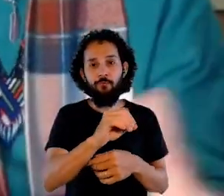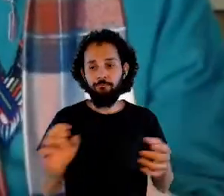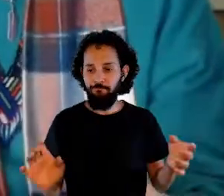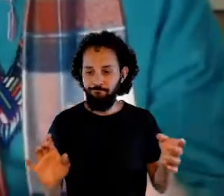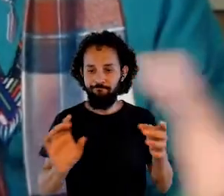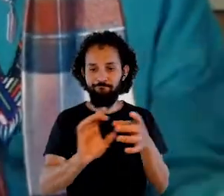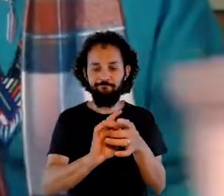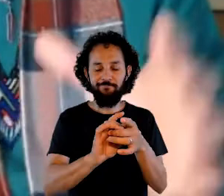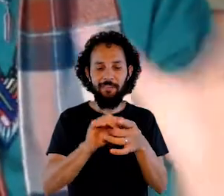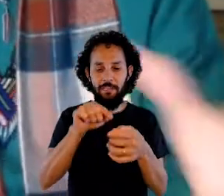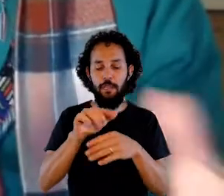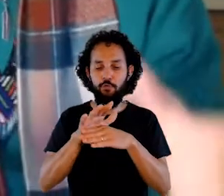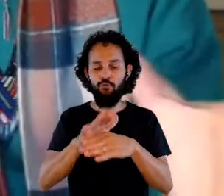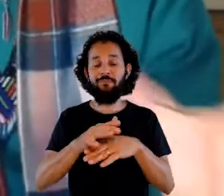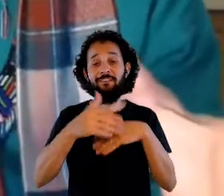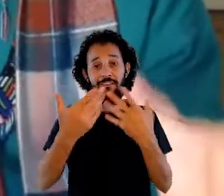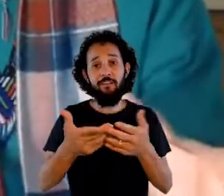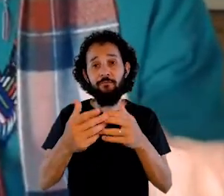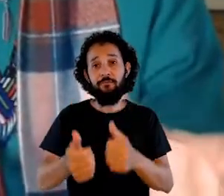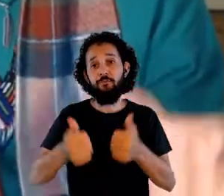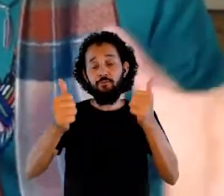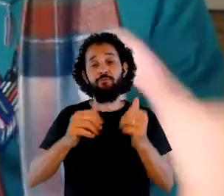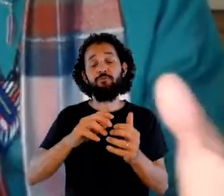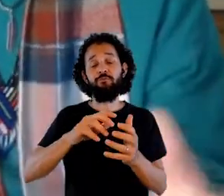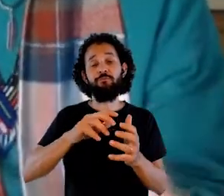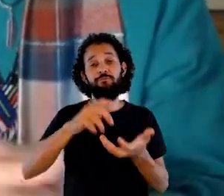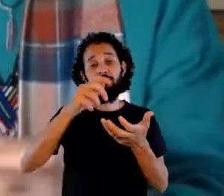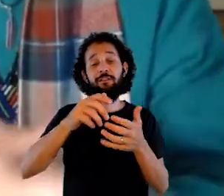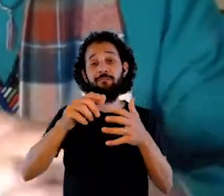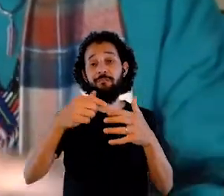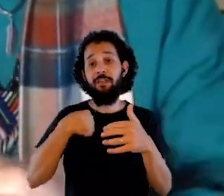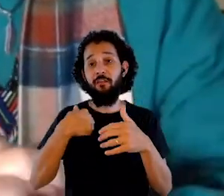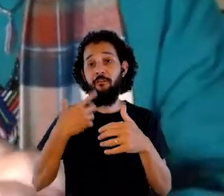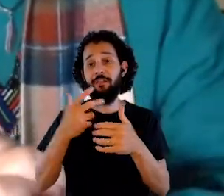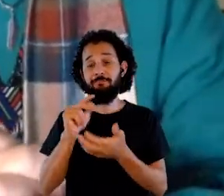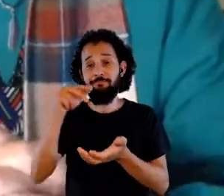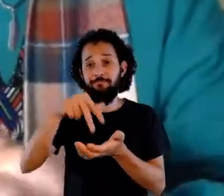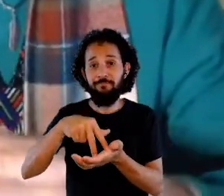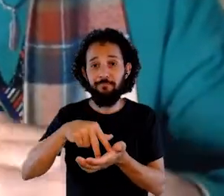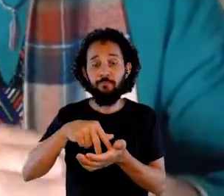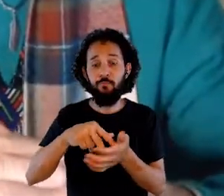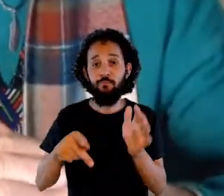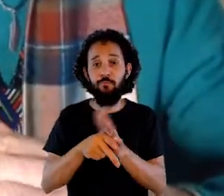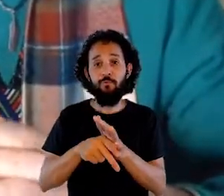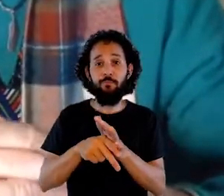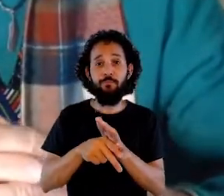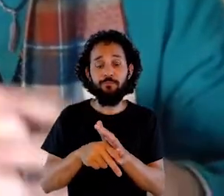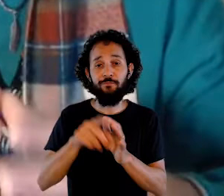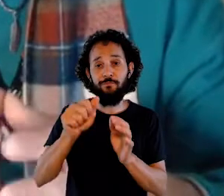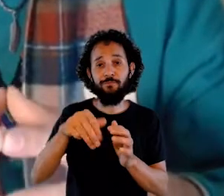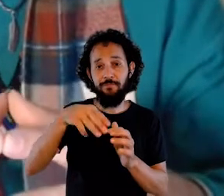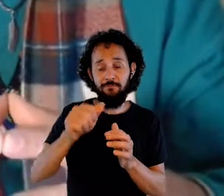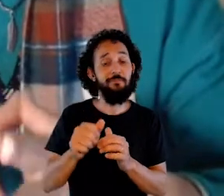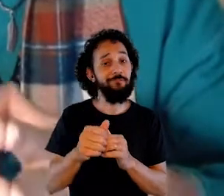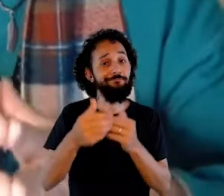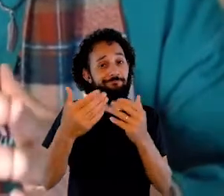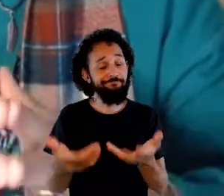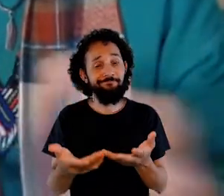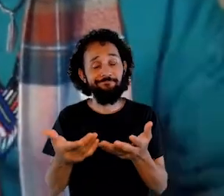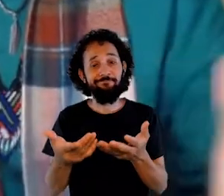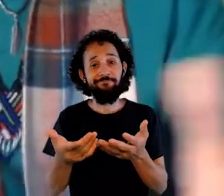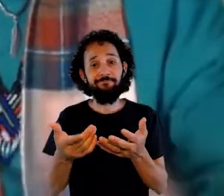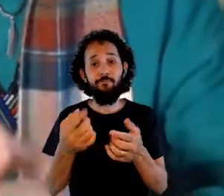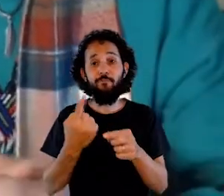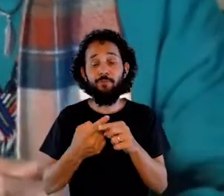né? Uhum. Que eu faço. Eu queria posicionar o pessoal no xamanismo que eu pratico, né? Então, o xamanismo que em 2005 nós